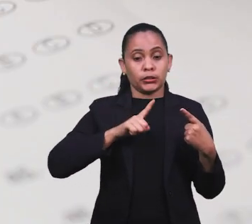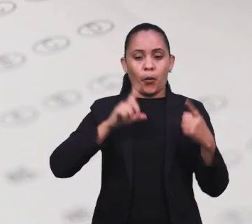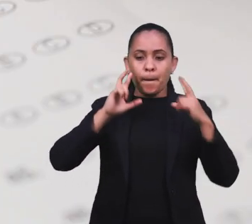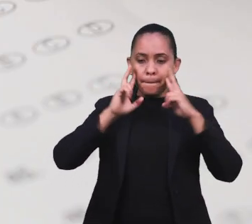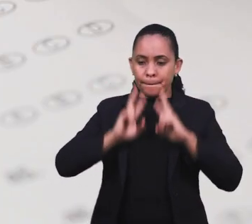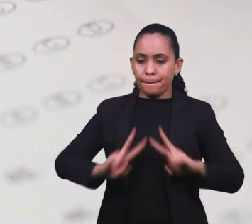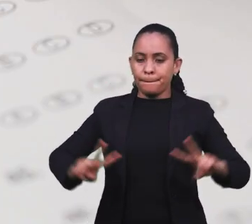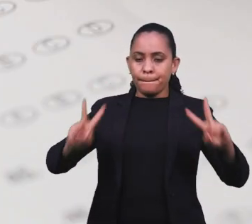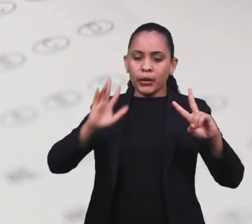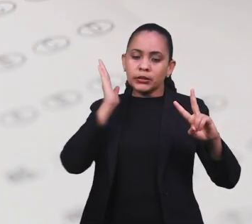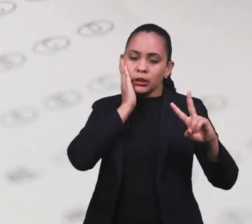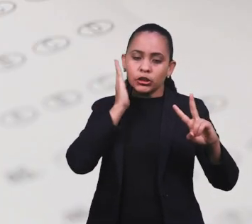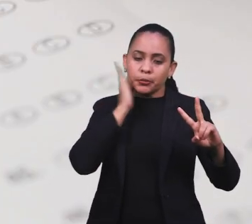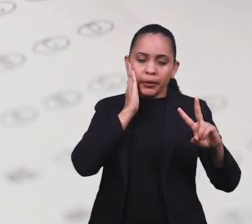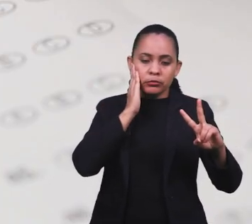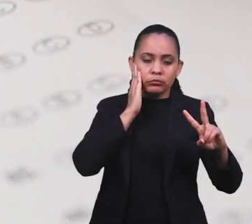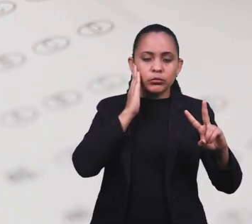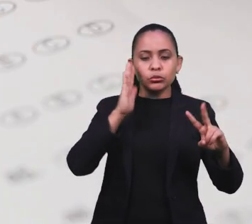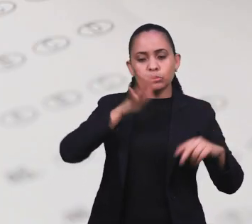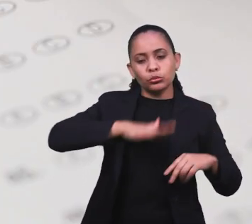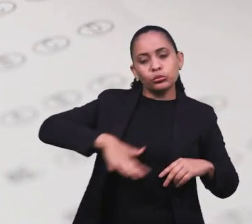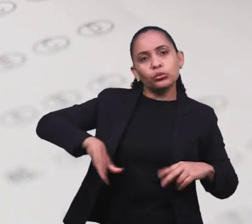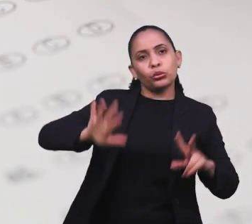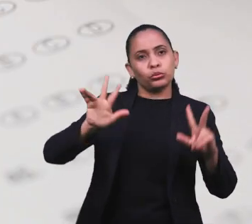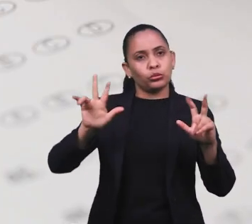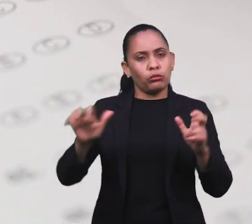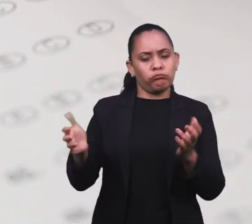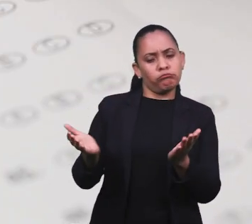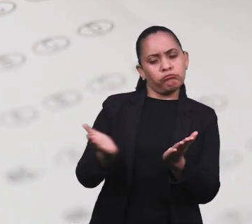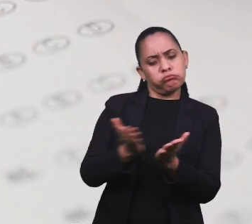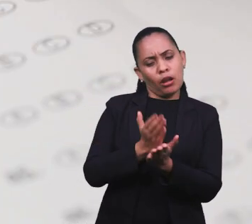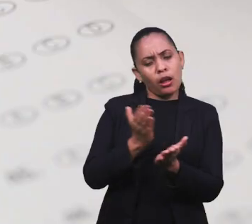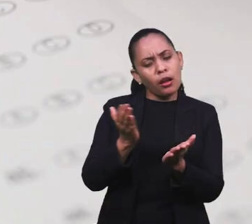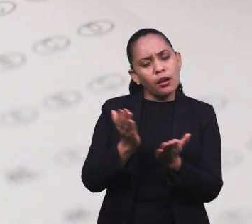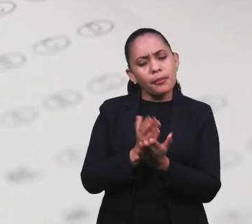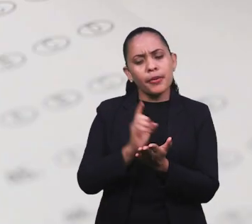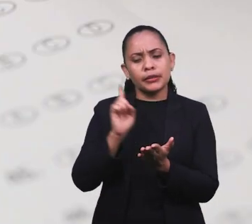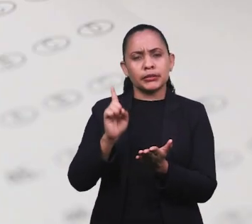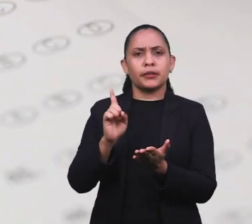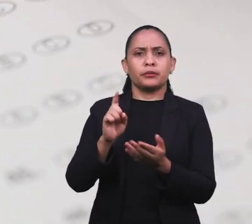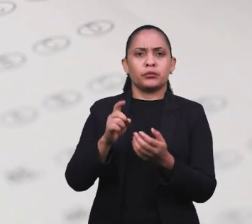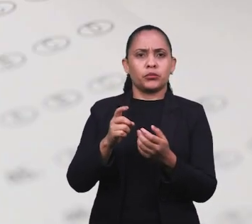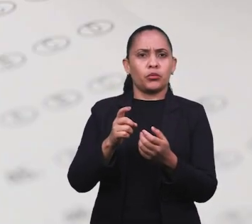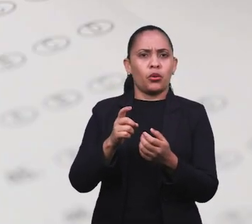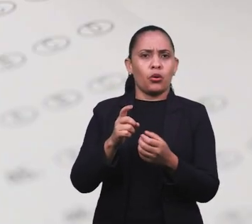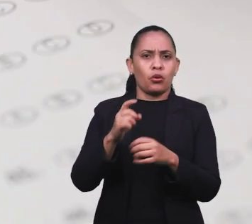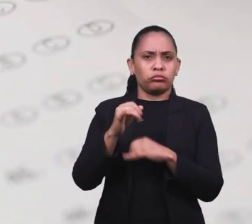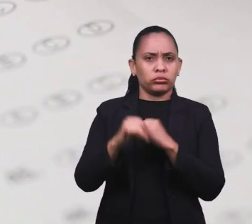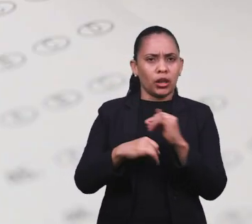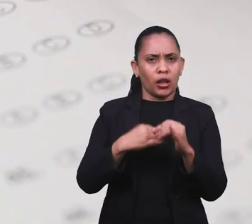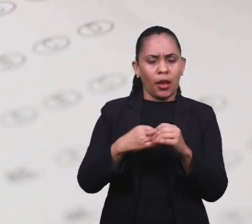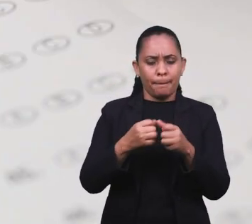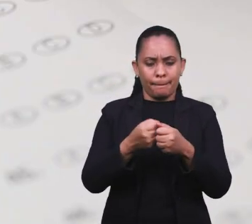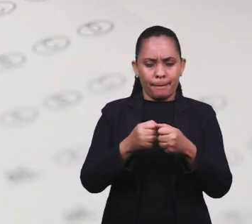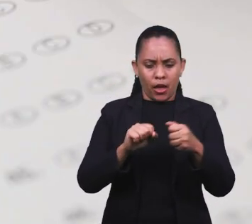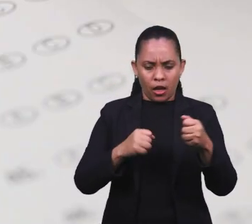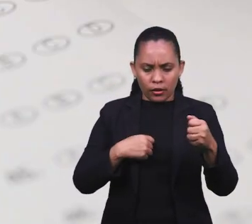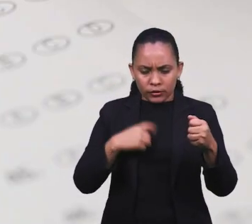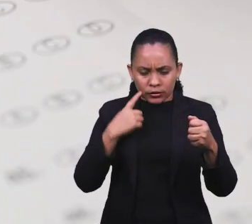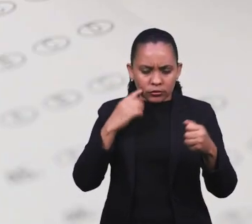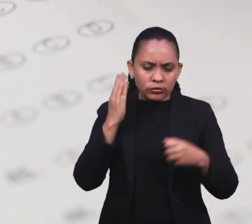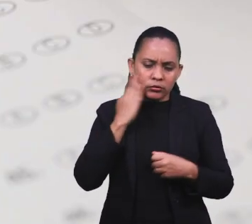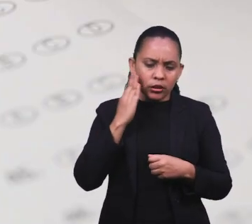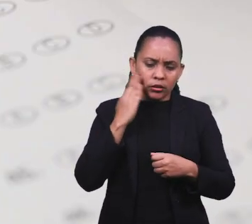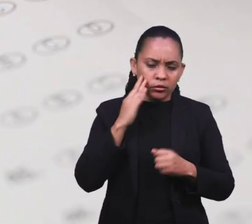uma visão geral do assunto, folhear, né? Rolar ali, se for um material digital, o material para